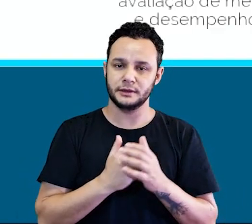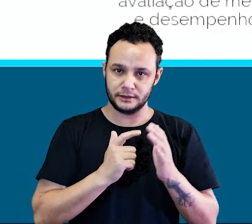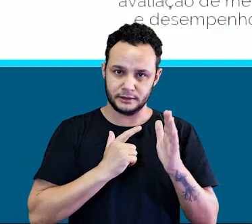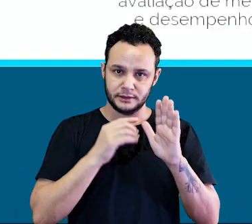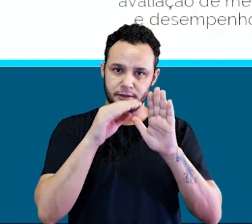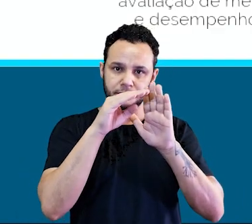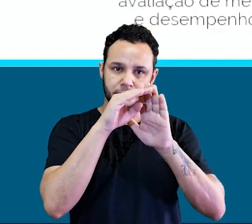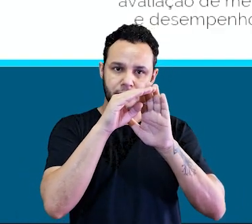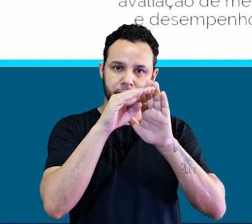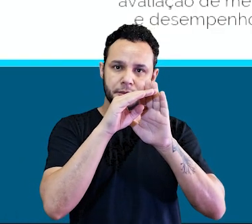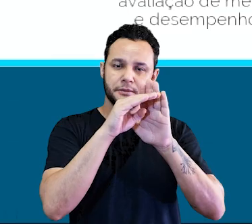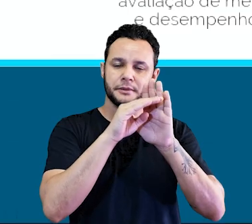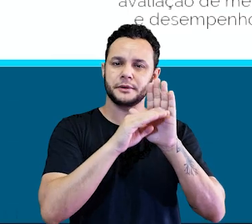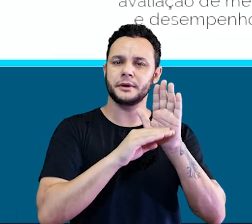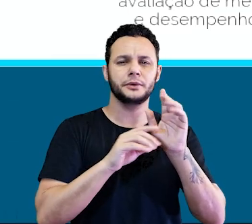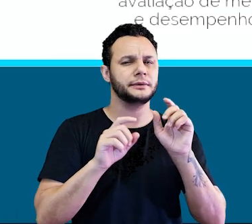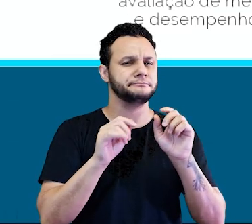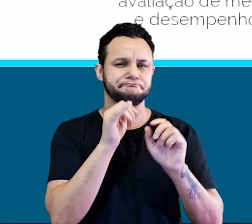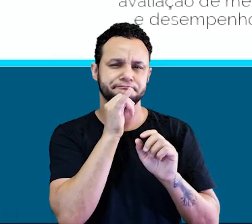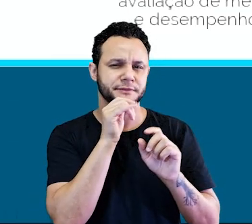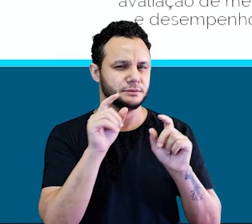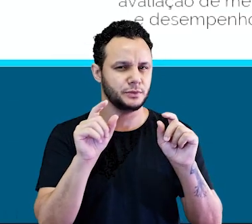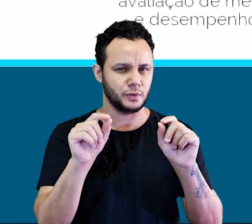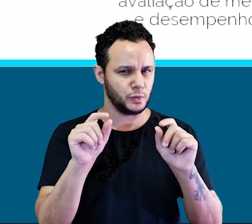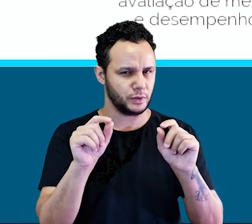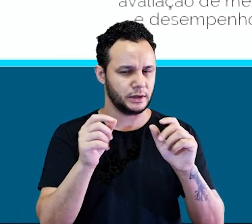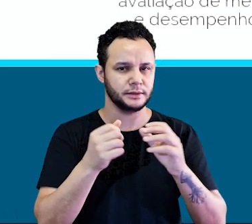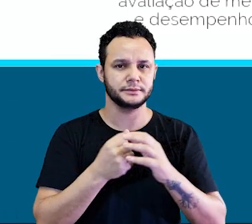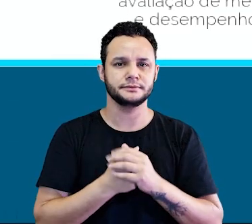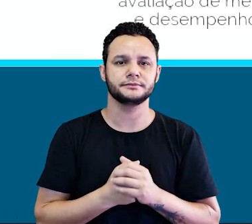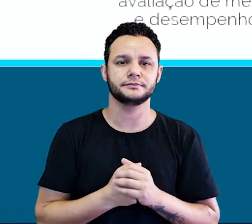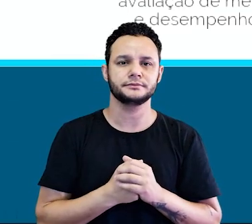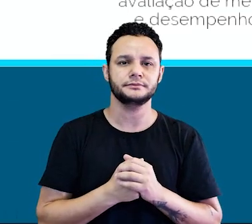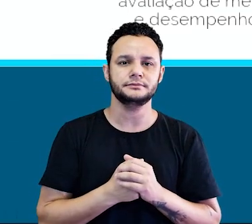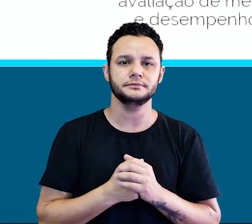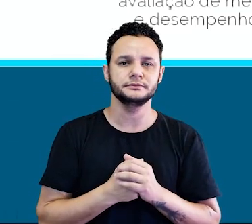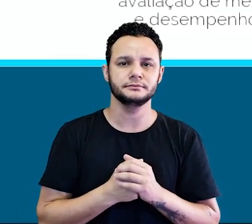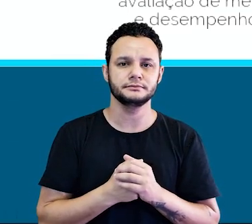aqui, né, colocadas por esse valor aqui, a gente tem